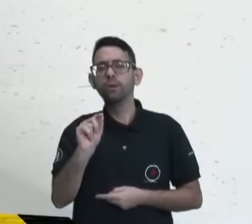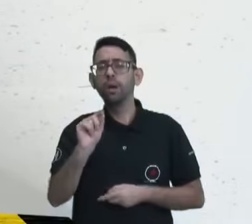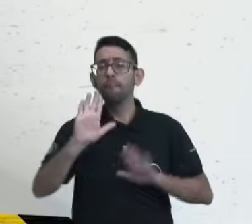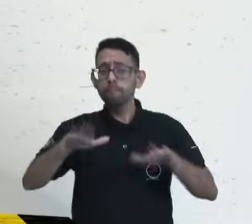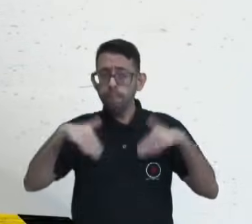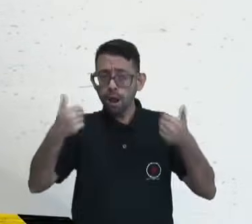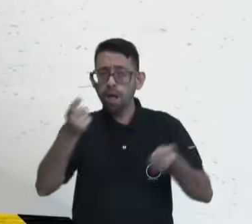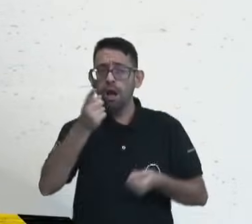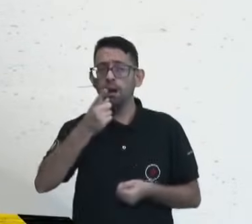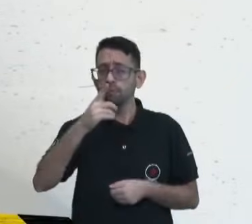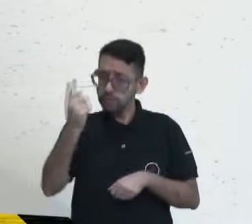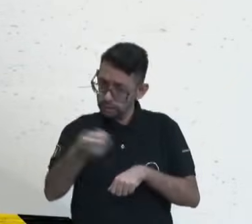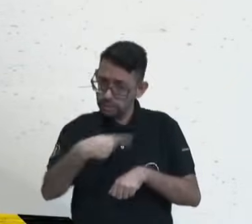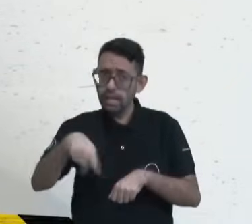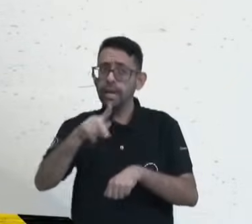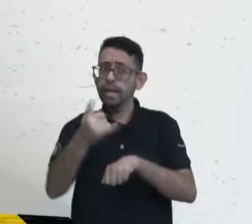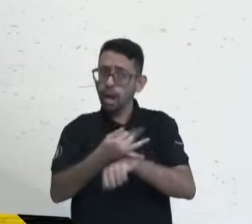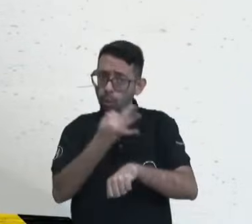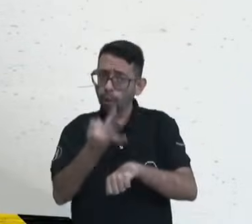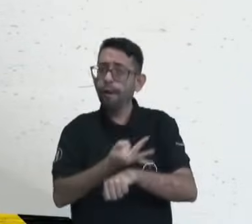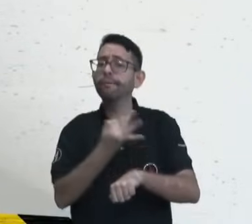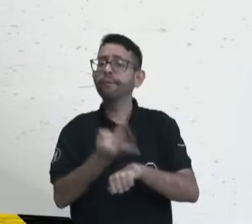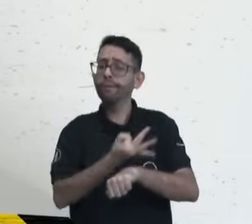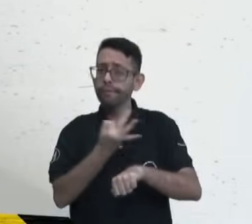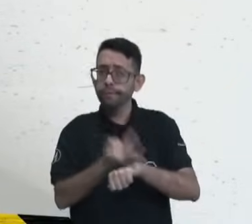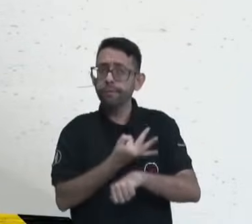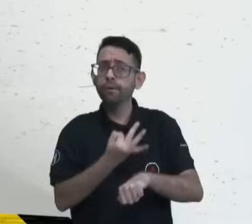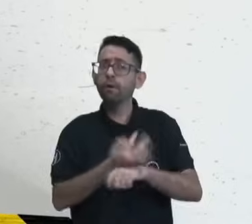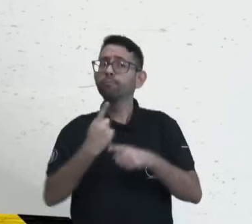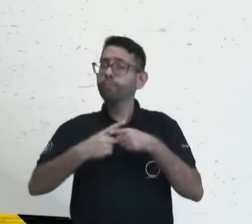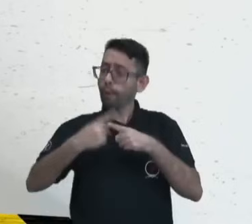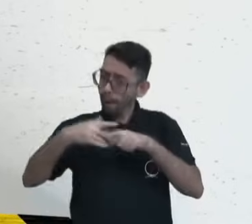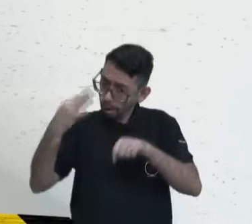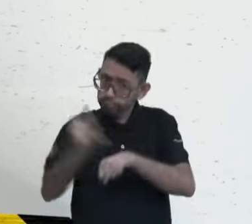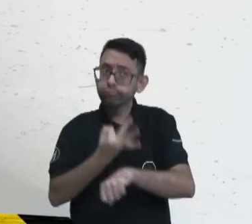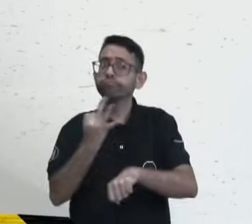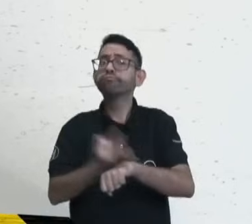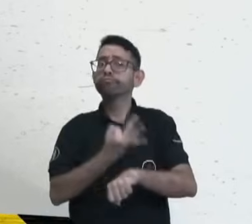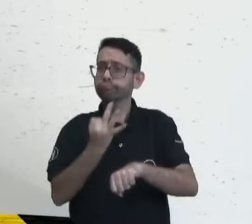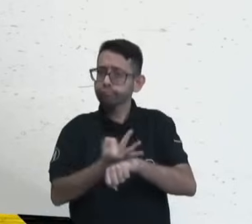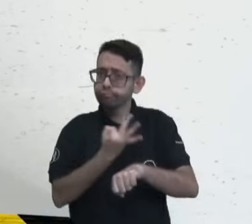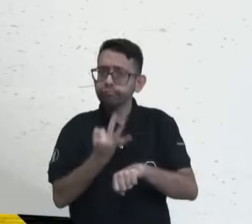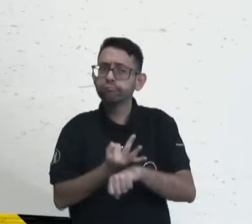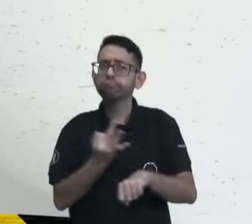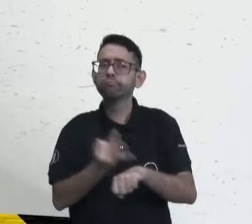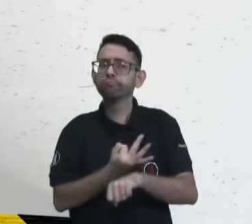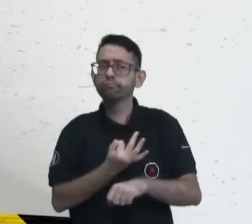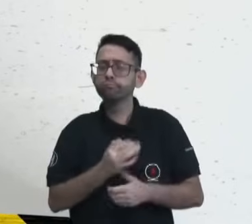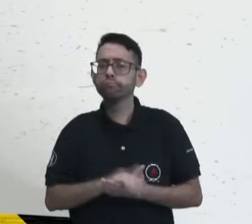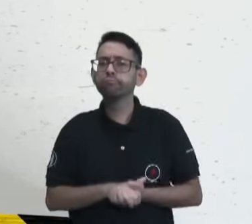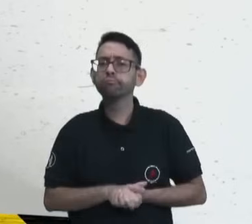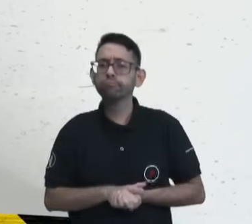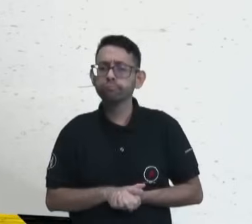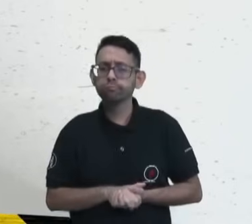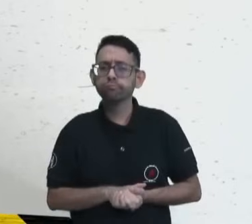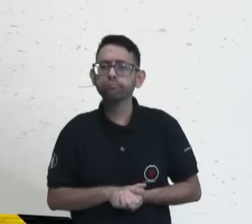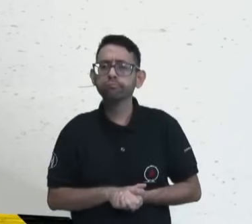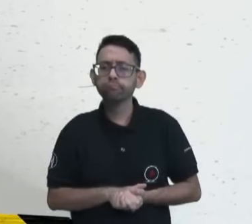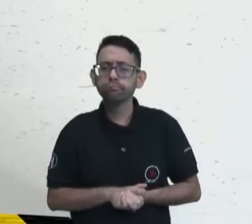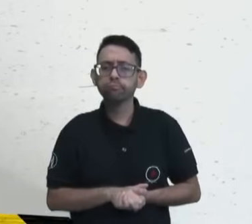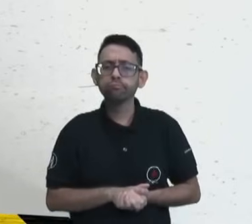eu dizer mais alguma coisa para vocês me suporte ainda aguenta comigo mesmo